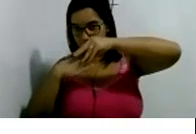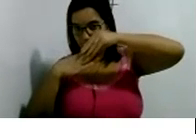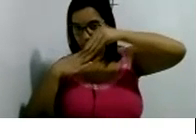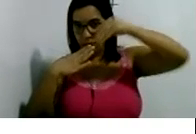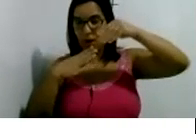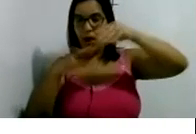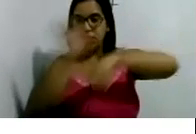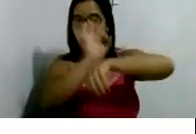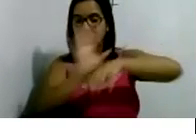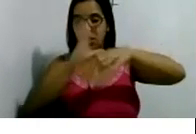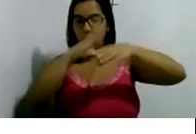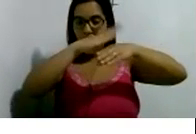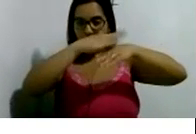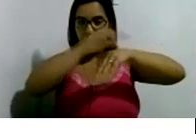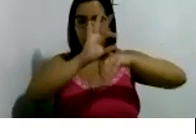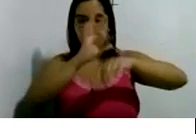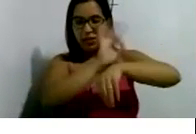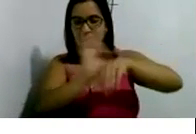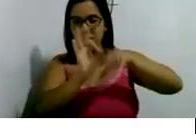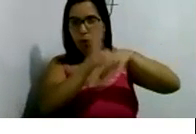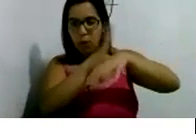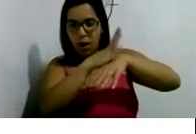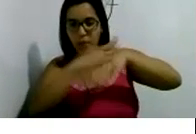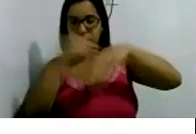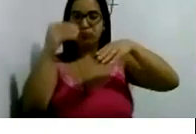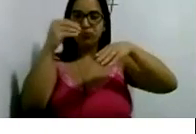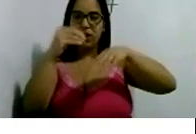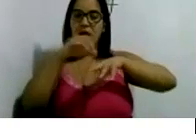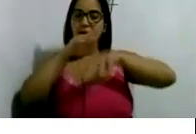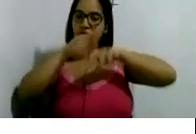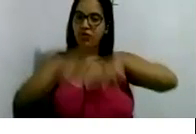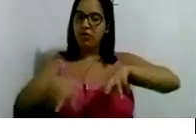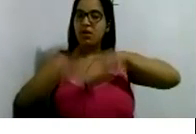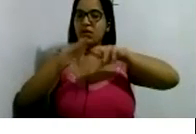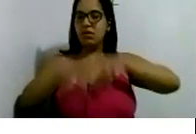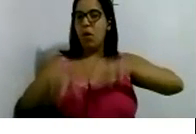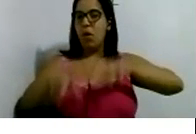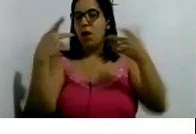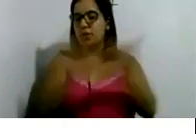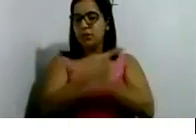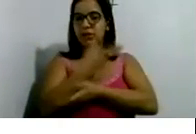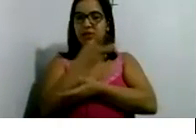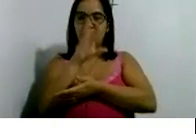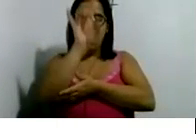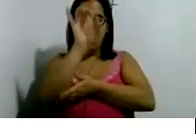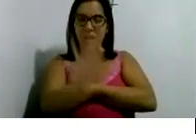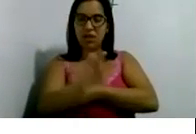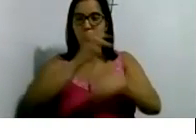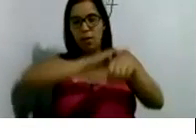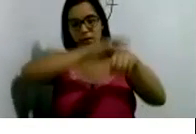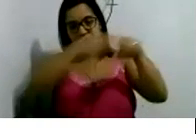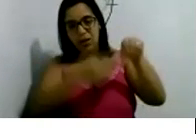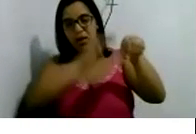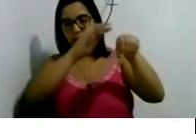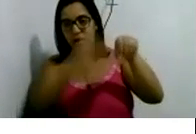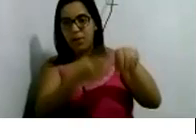dessas células e elas se diferenciam. Então, cada uma dessas camadas vai gerar